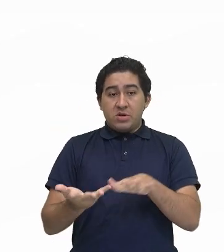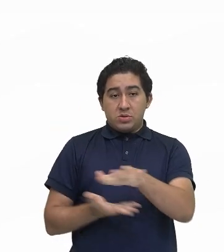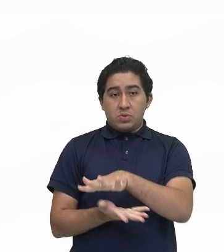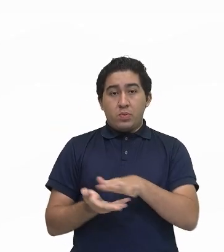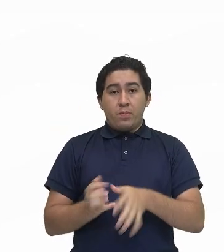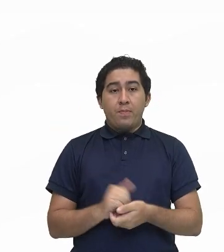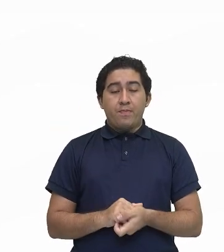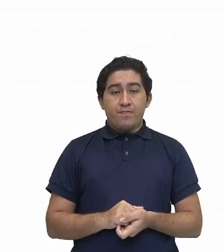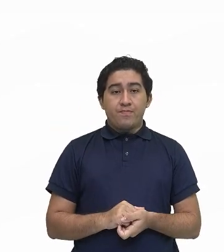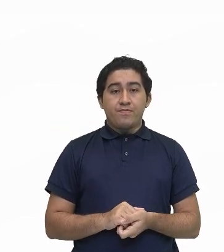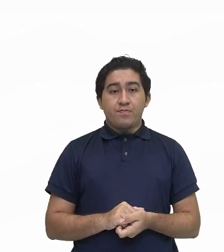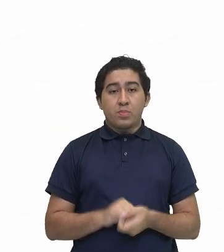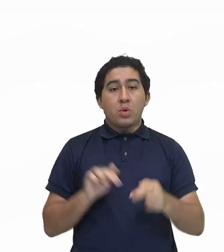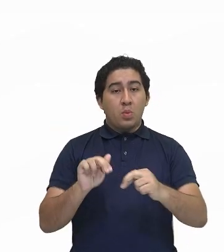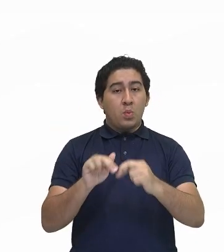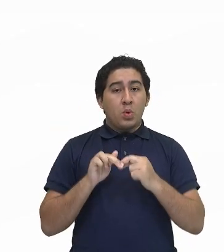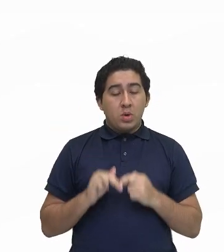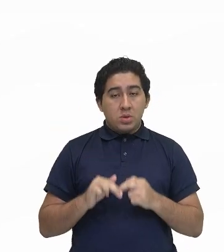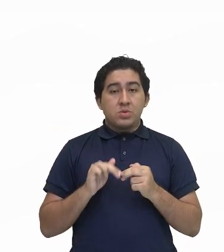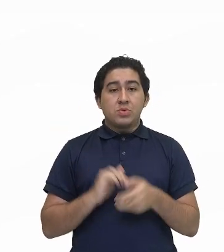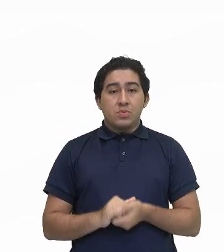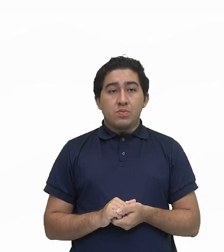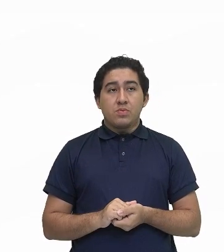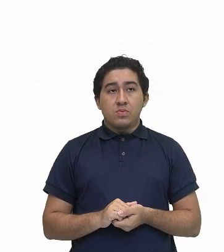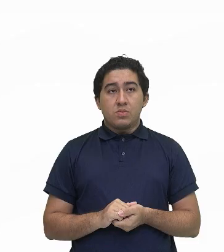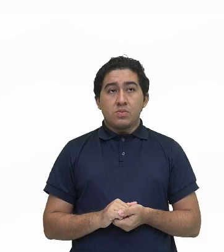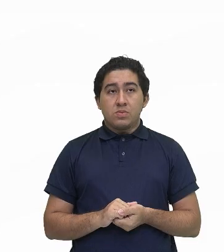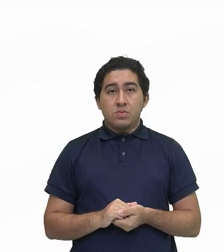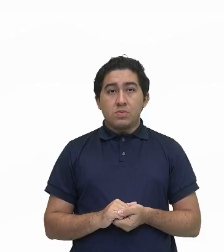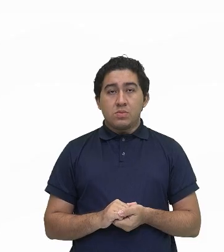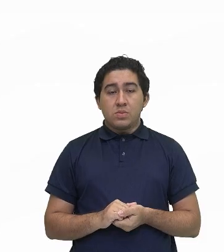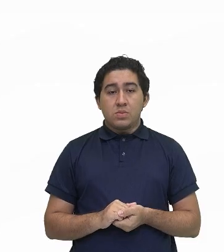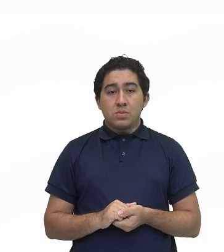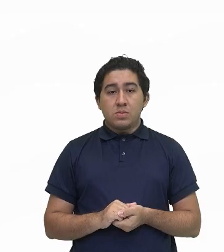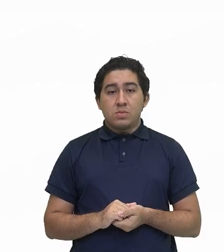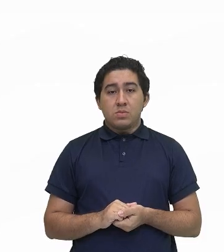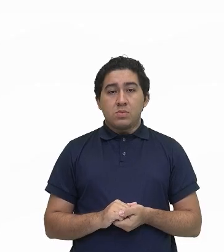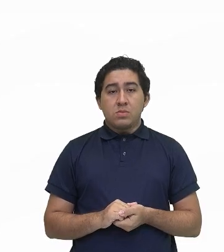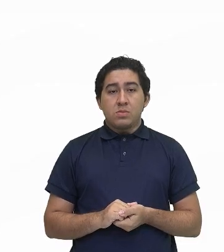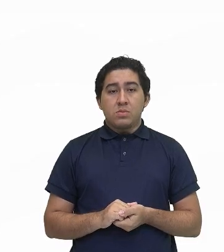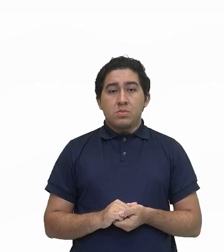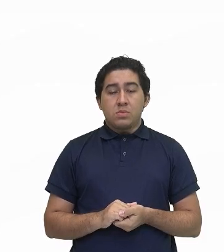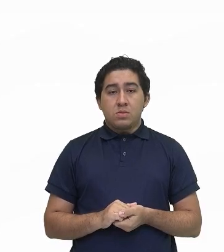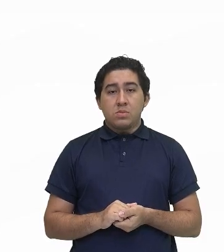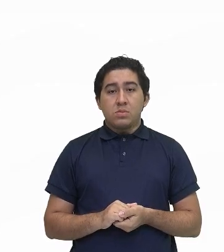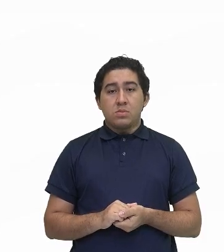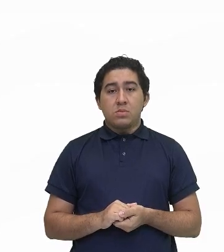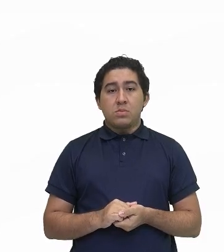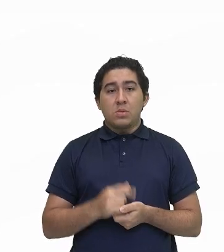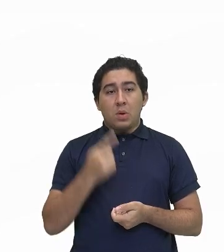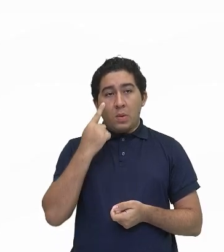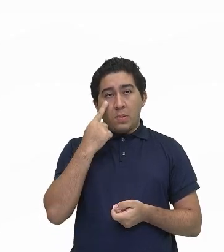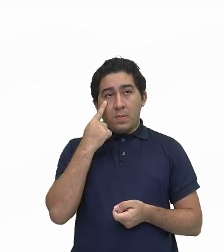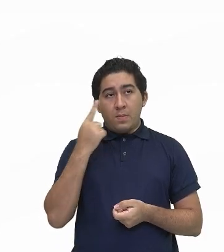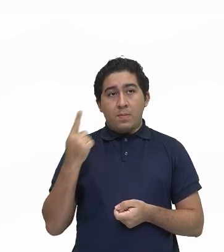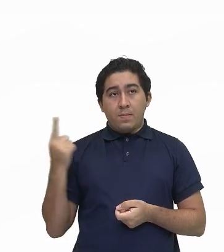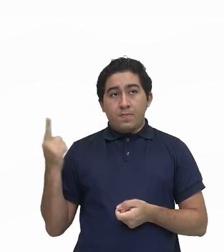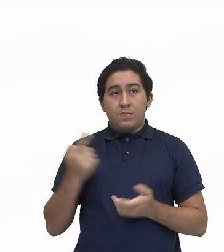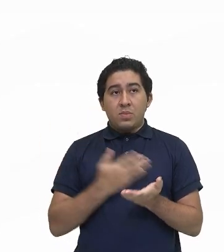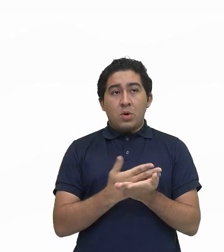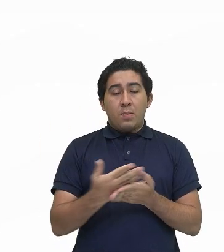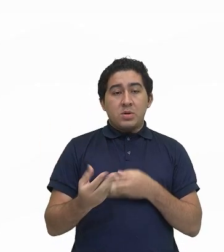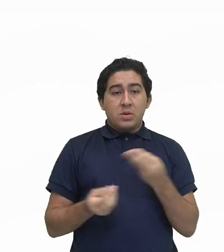universo. Então, o ciclo de vida de uma estrela, como nós temos aí, ó,